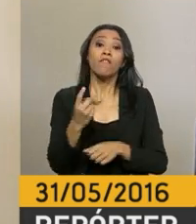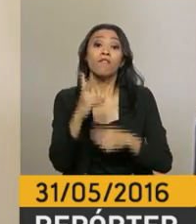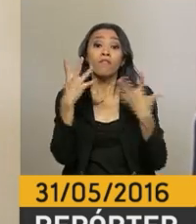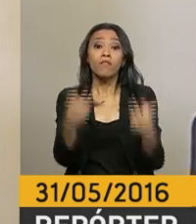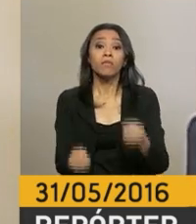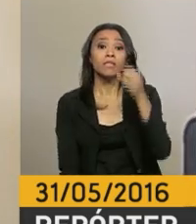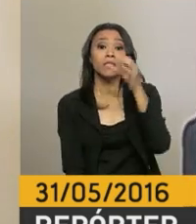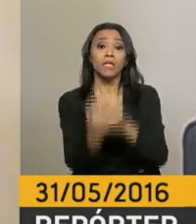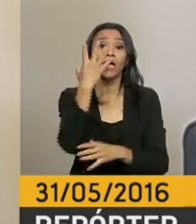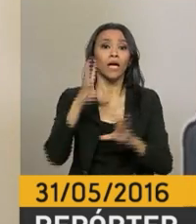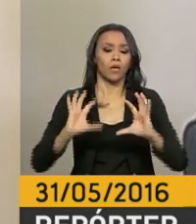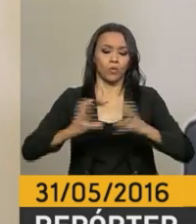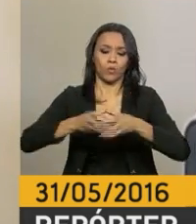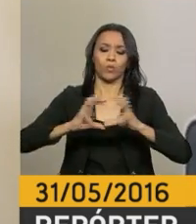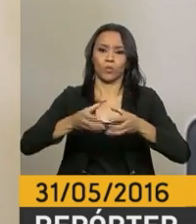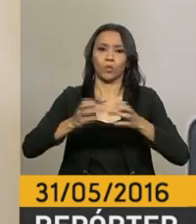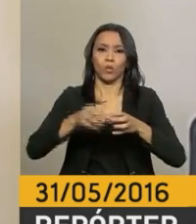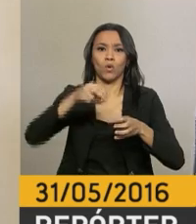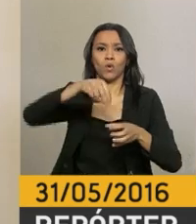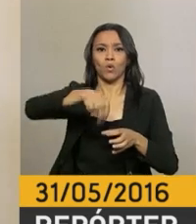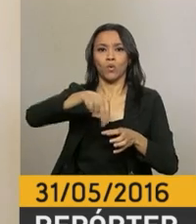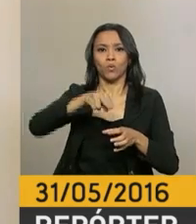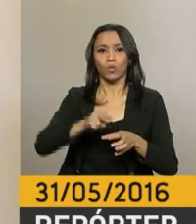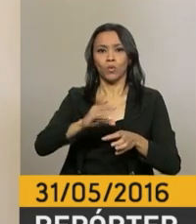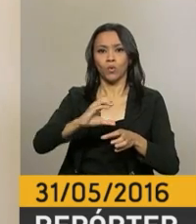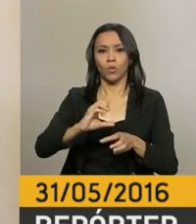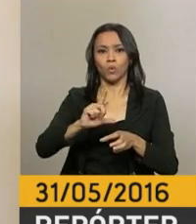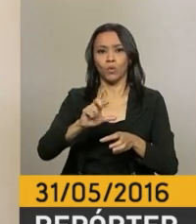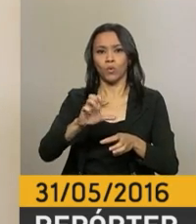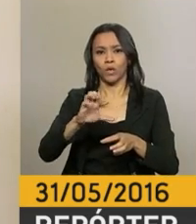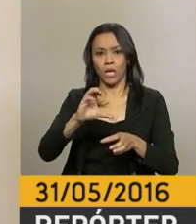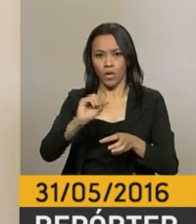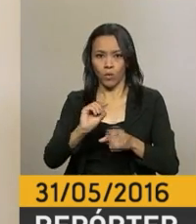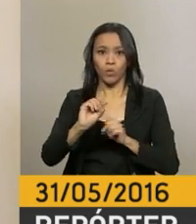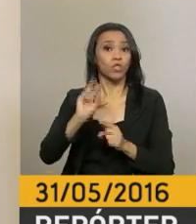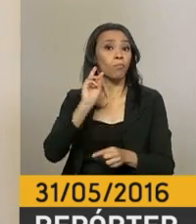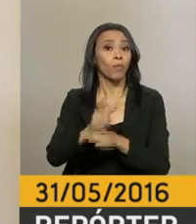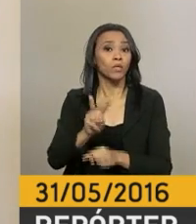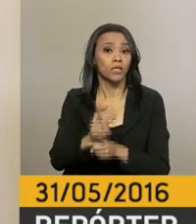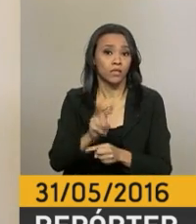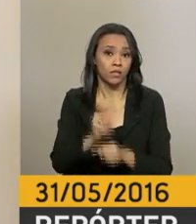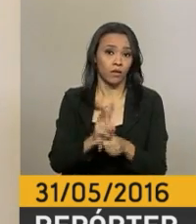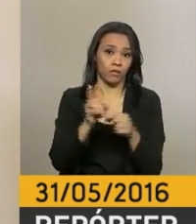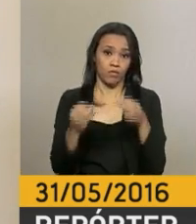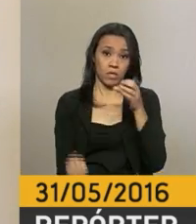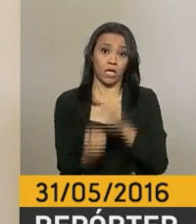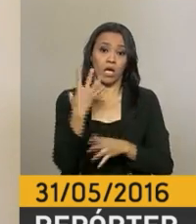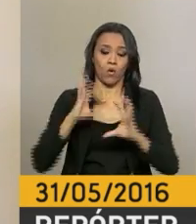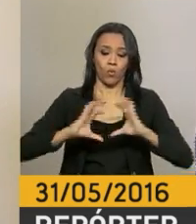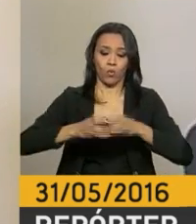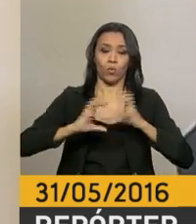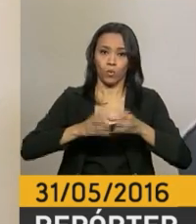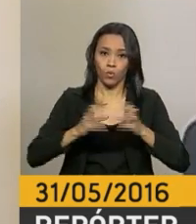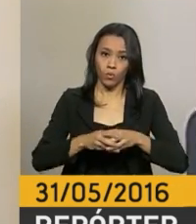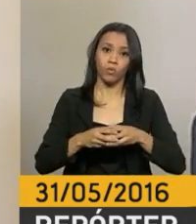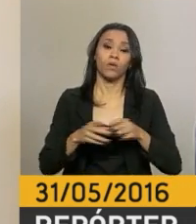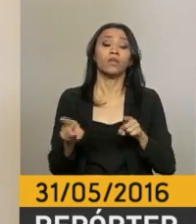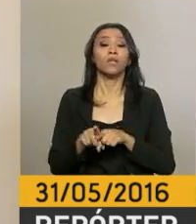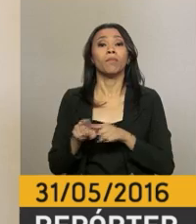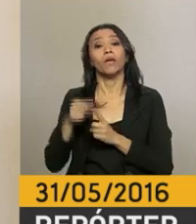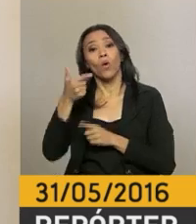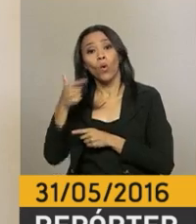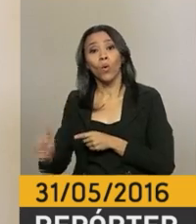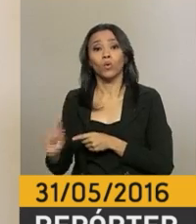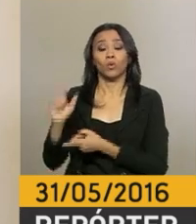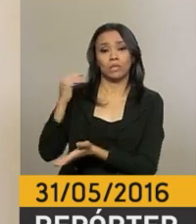proteção à mulher diretamente ligado ao ministro da Justiça, com a participação da SENASP, do secretário nacional